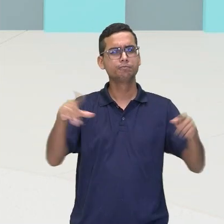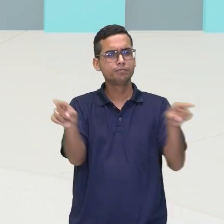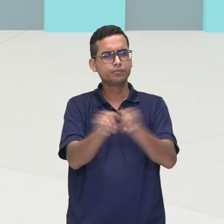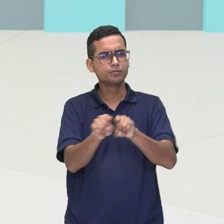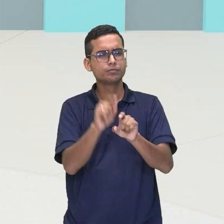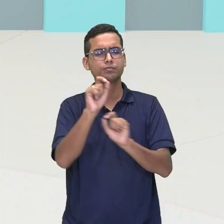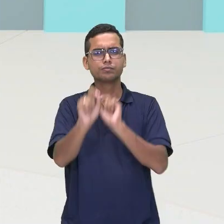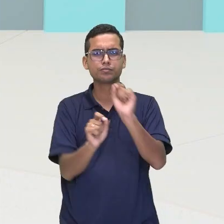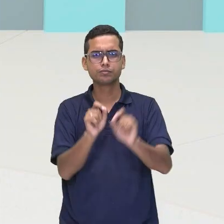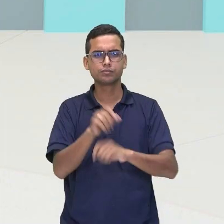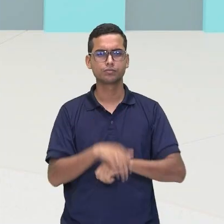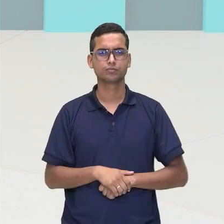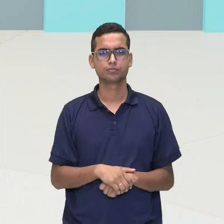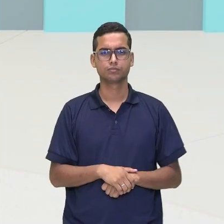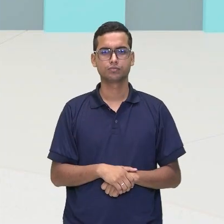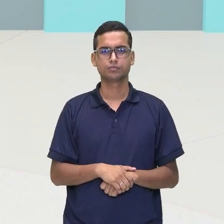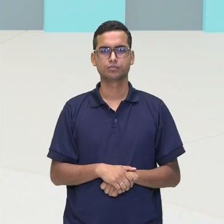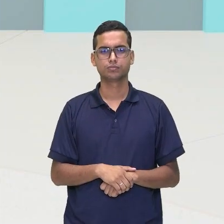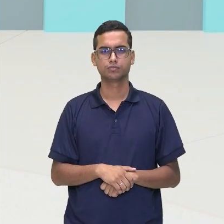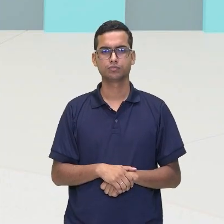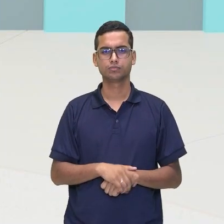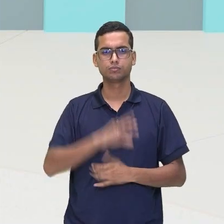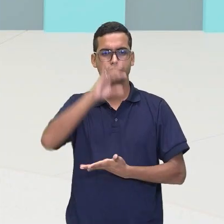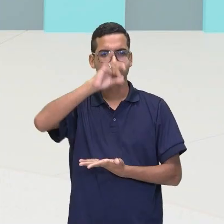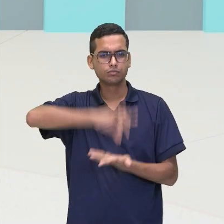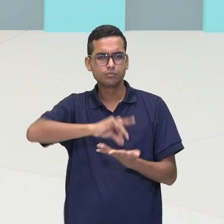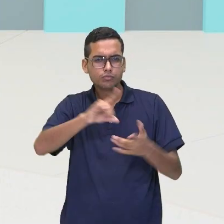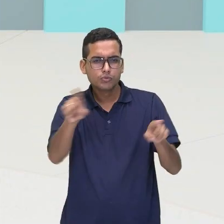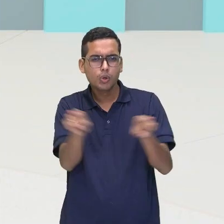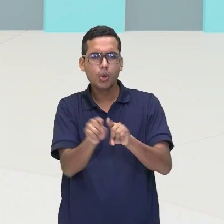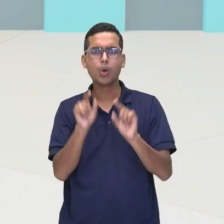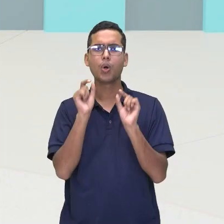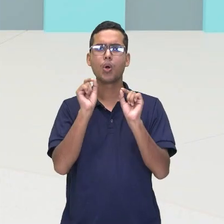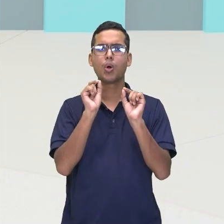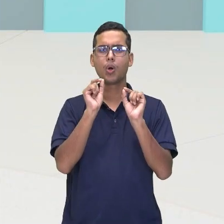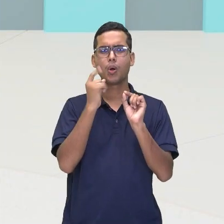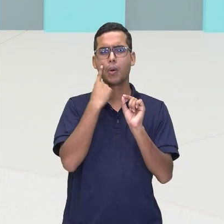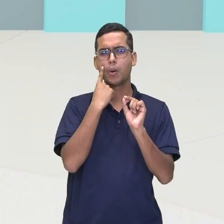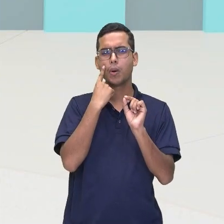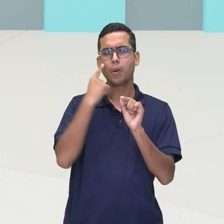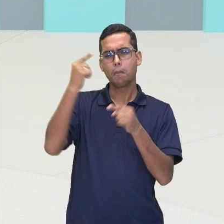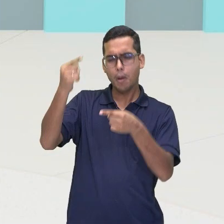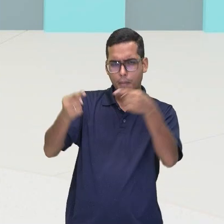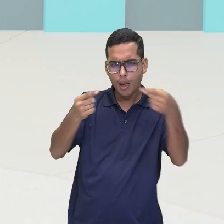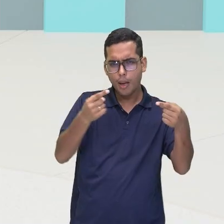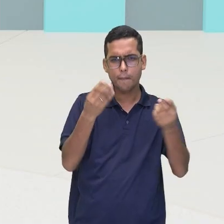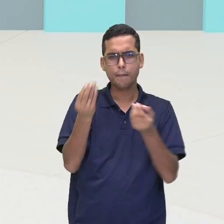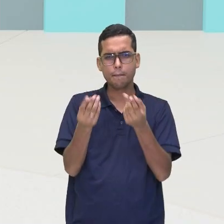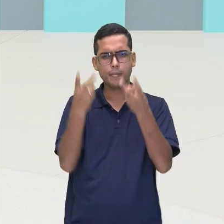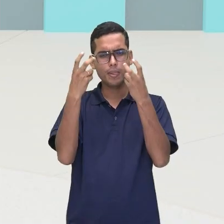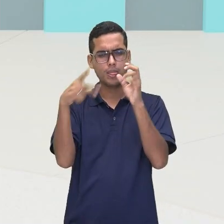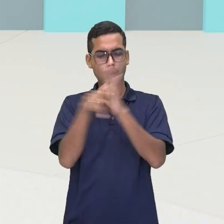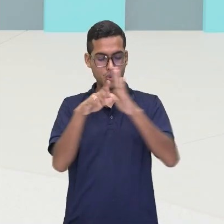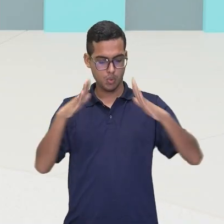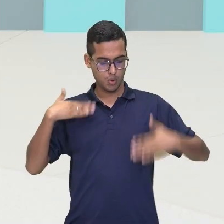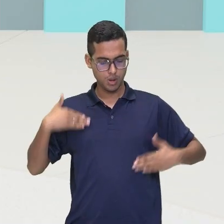como dicotômicos. Porém, é necessário enxergar que o corpo passa a ter um